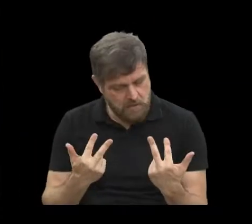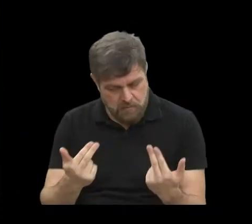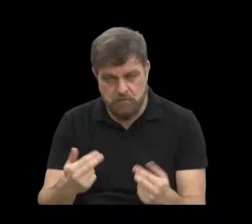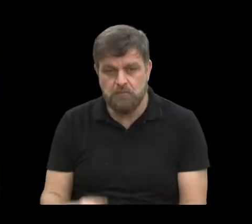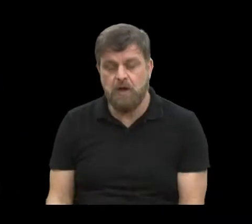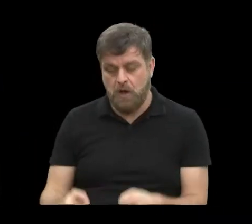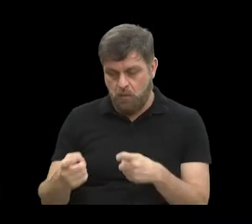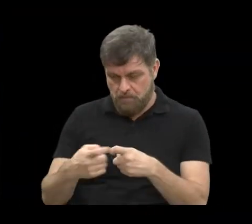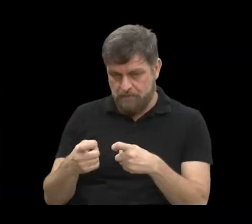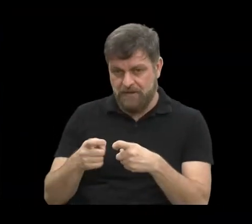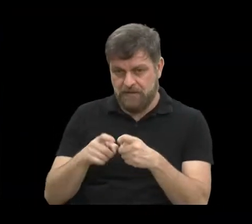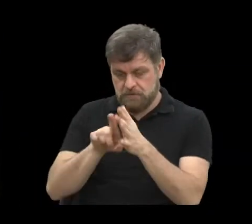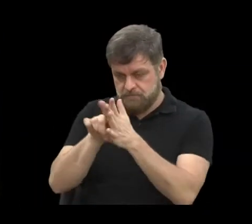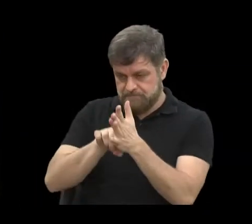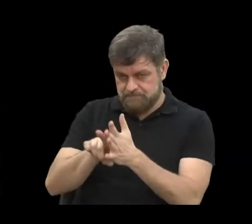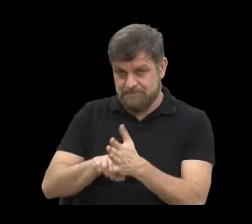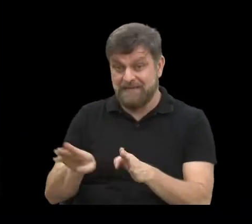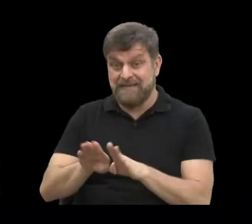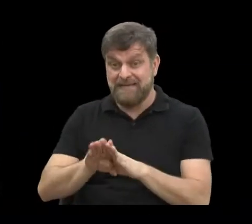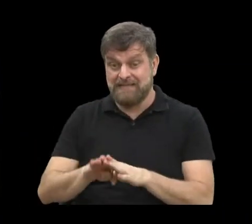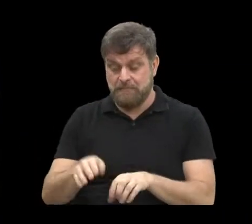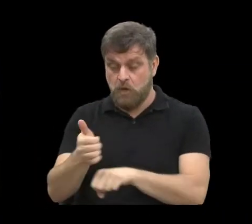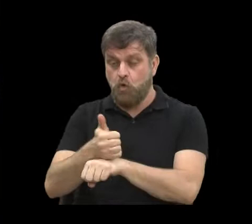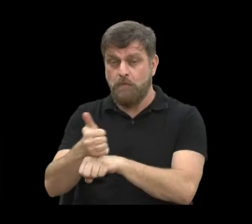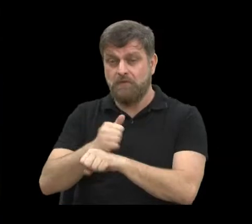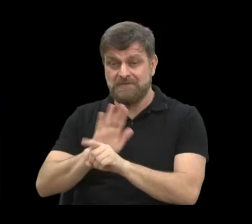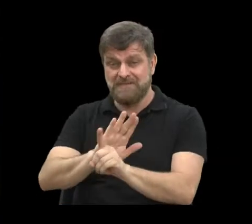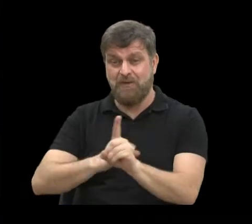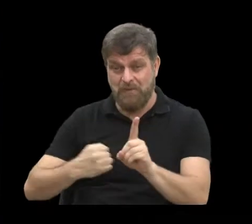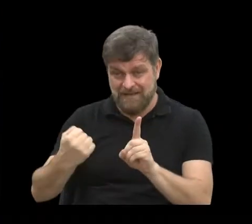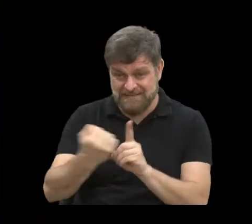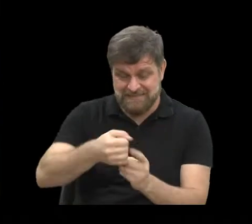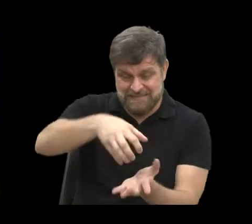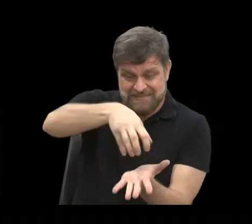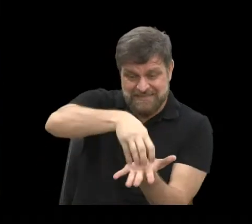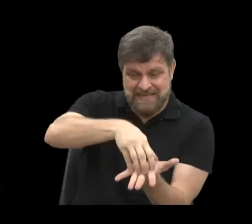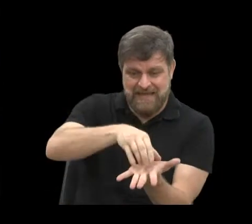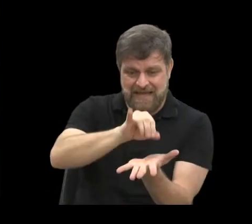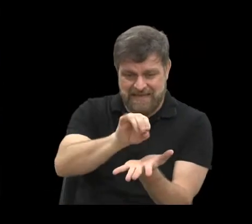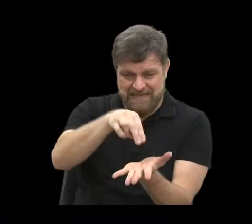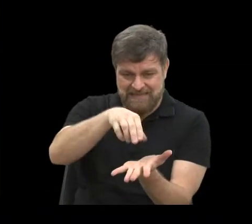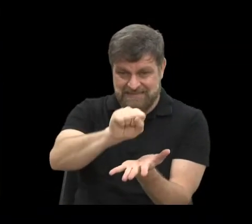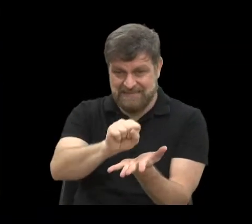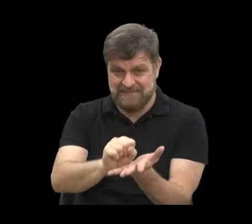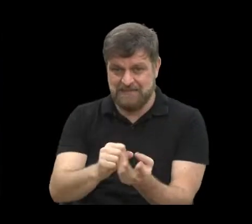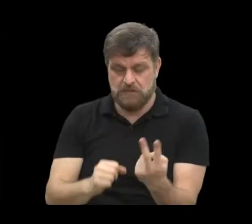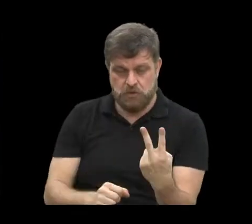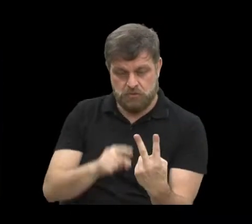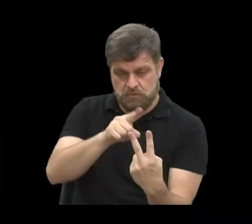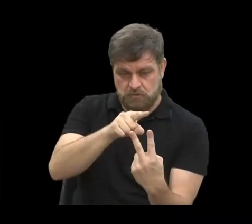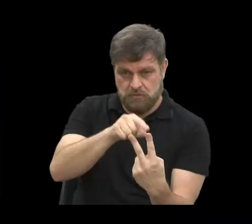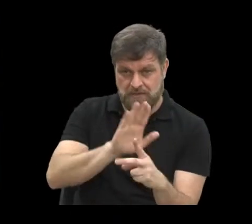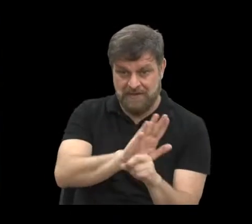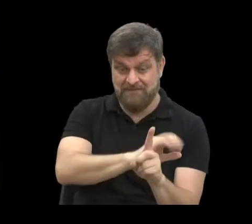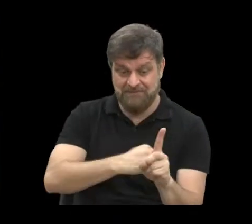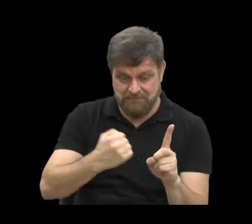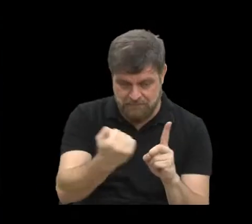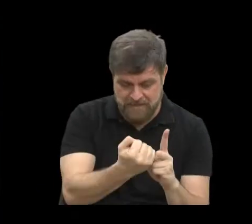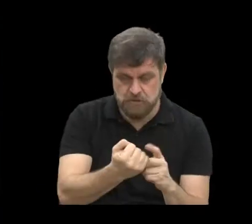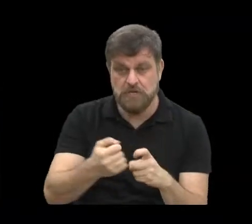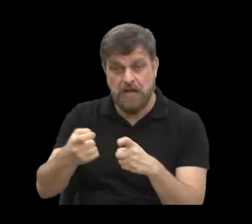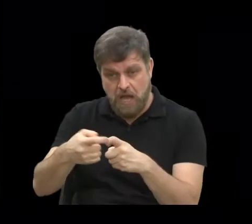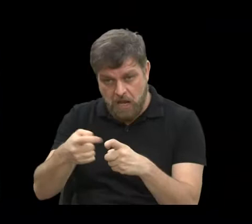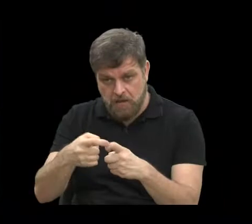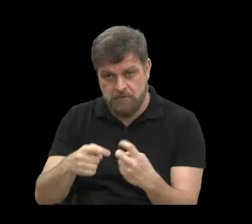perícia médica e pelo serviço social do INSS, tá? Então, é uma avaliação médica e funcional